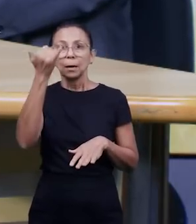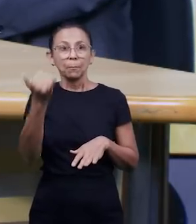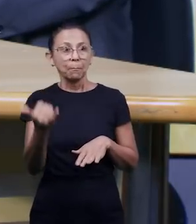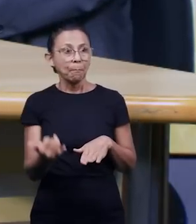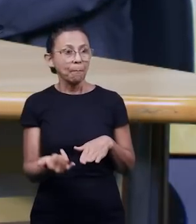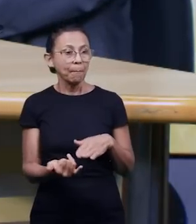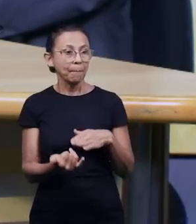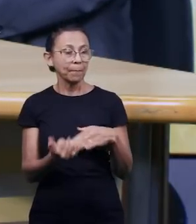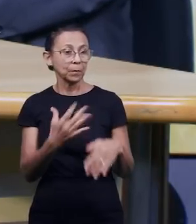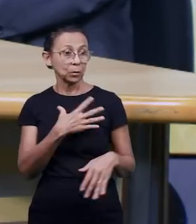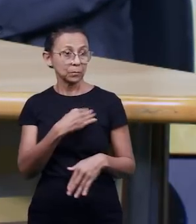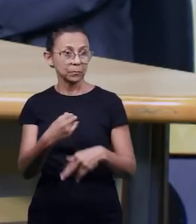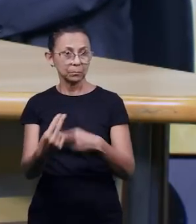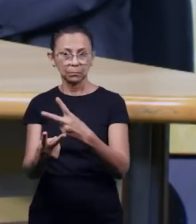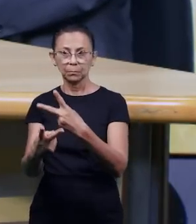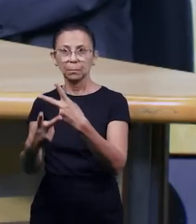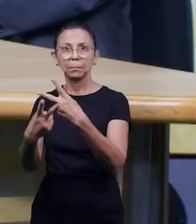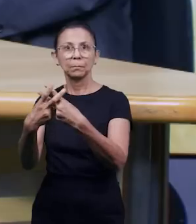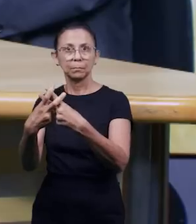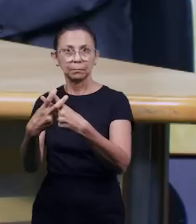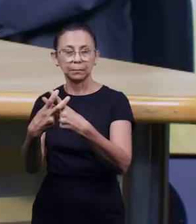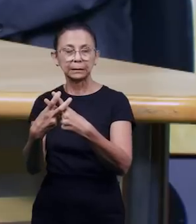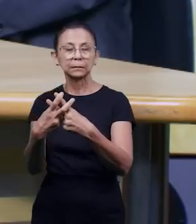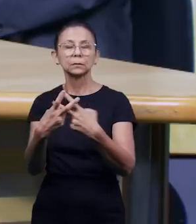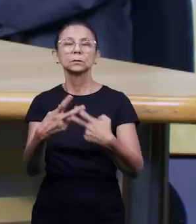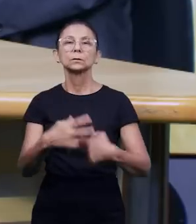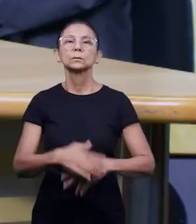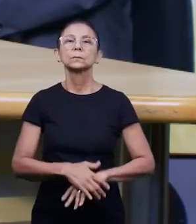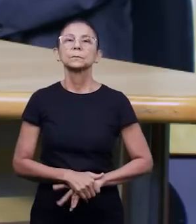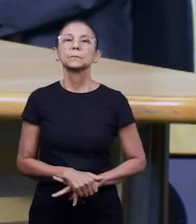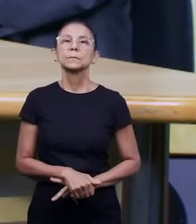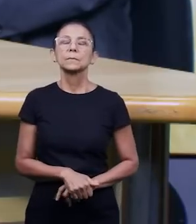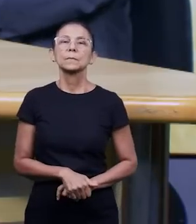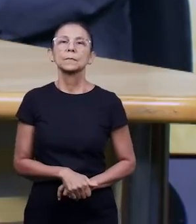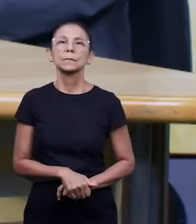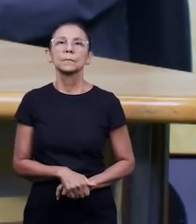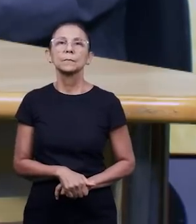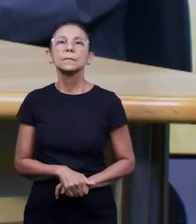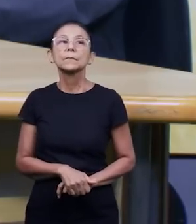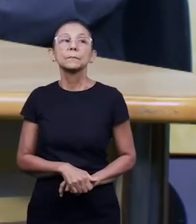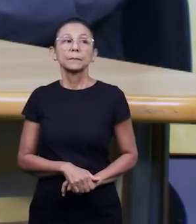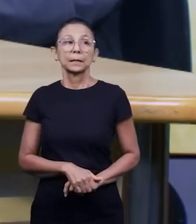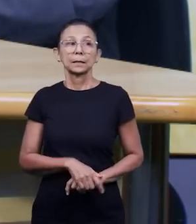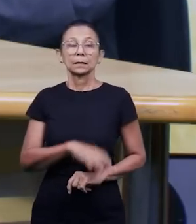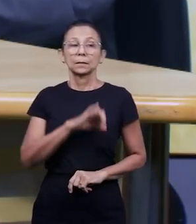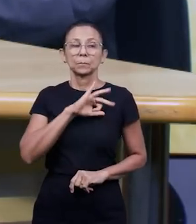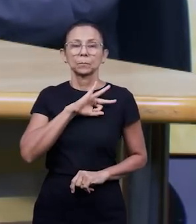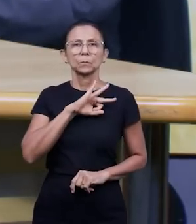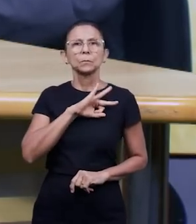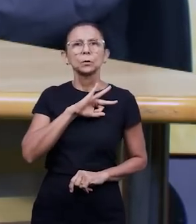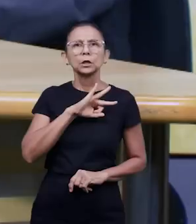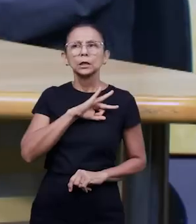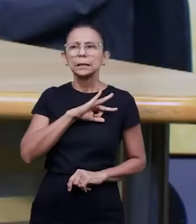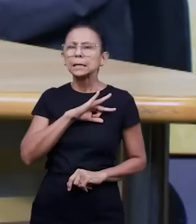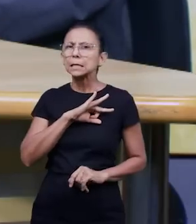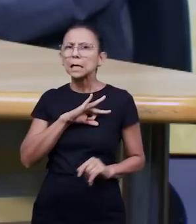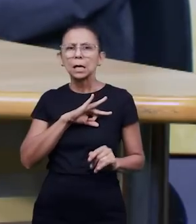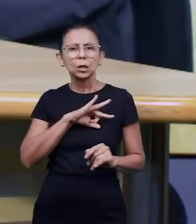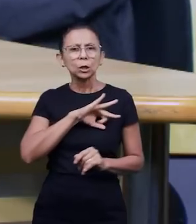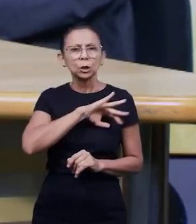grupo, oramos, aí uma irmã muito simplesinha entregou um dom. Eu tive uma visão com